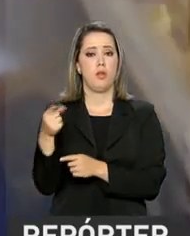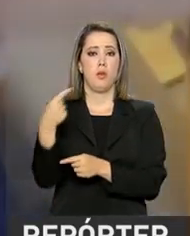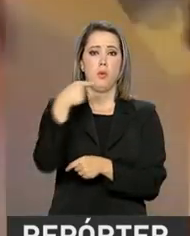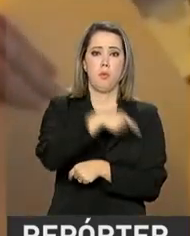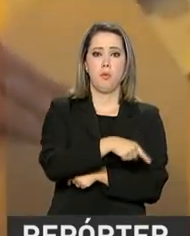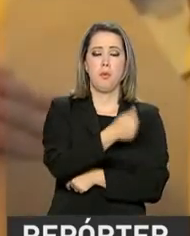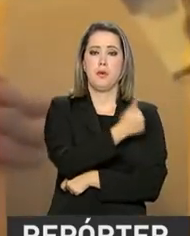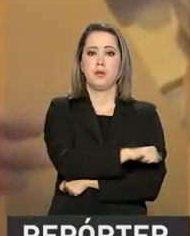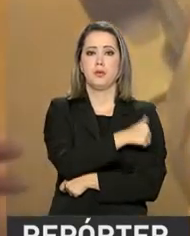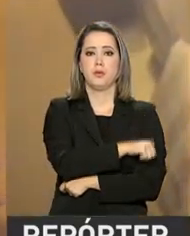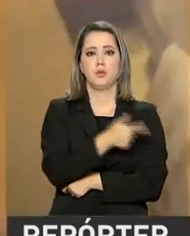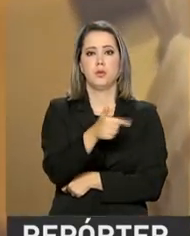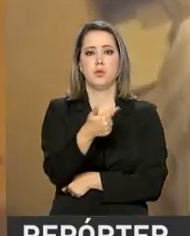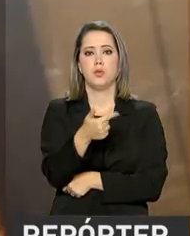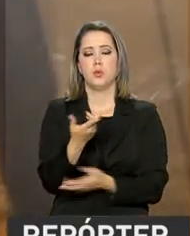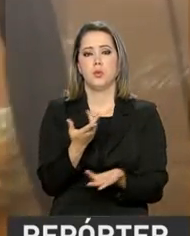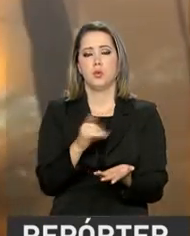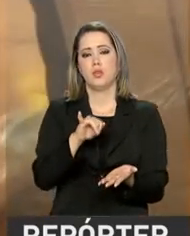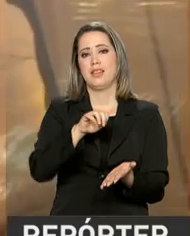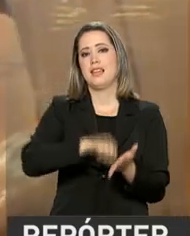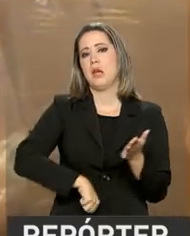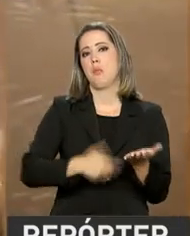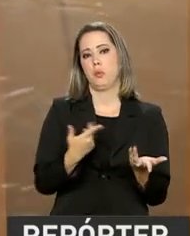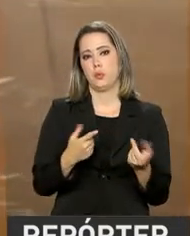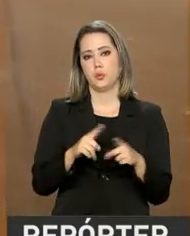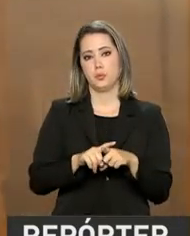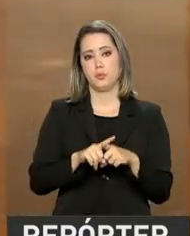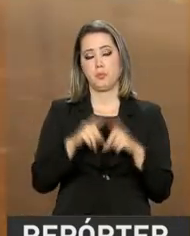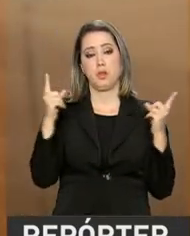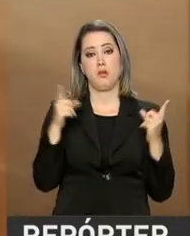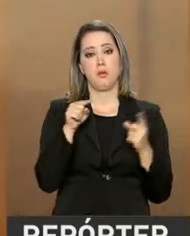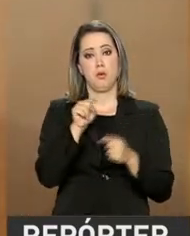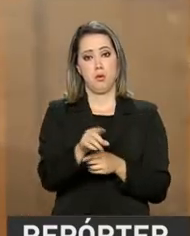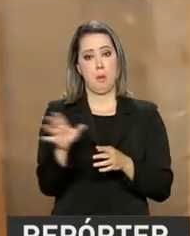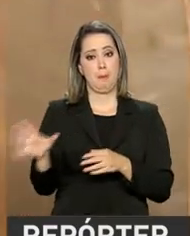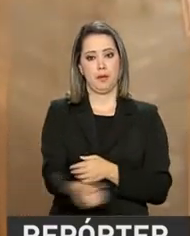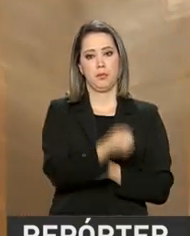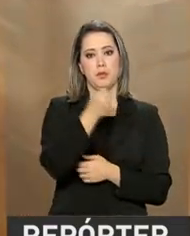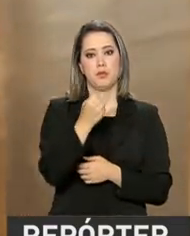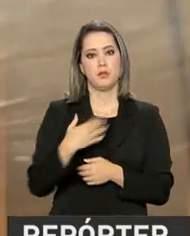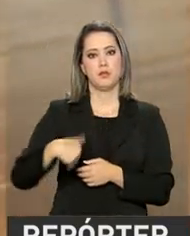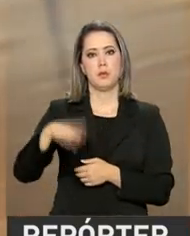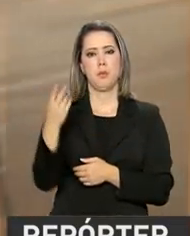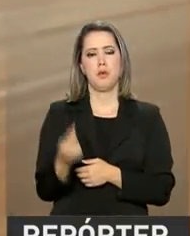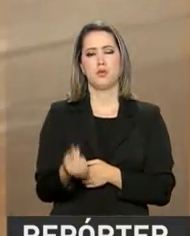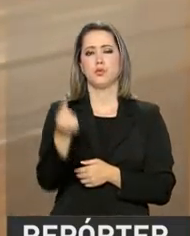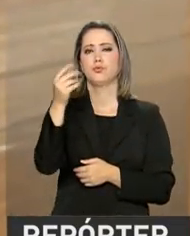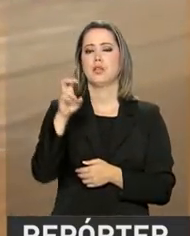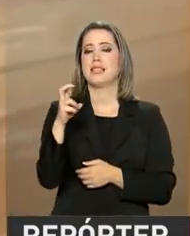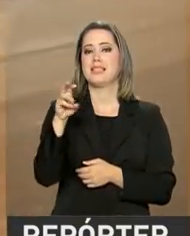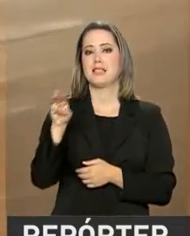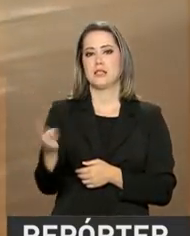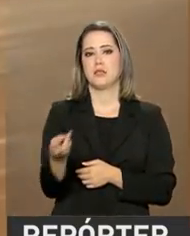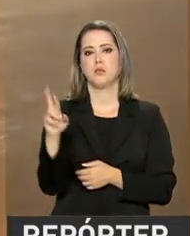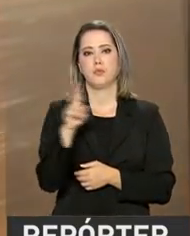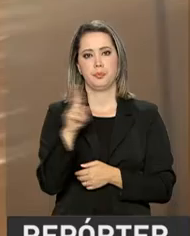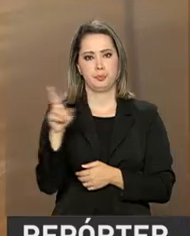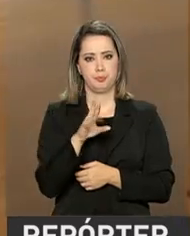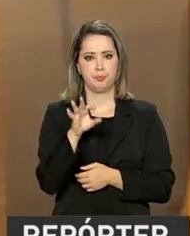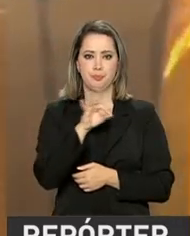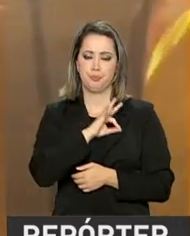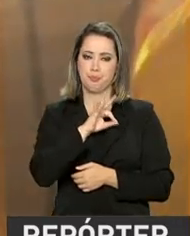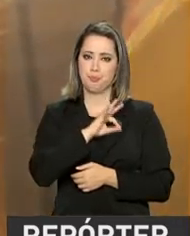acarretaria a cobrança de devidos impostos e taxas. Os produtos apreendidos estão avaliados em mais de 5 milhões de